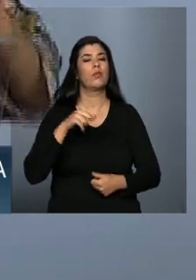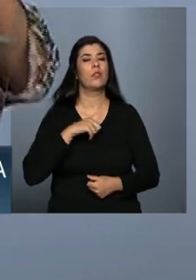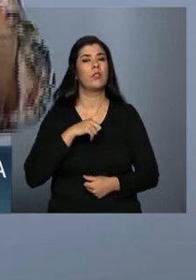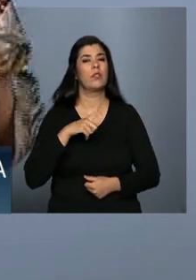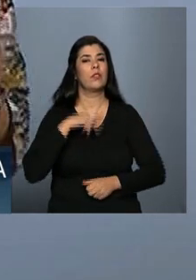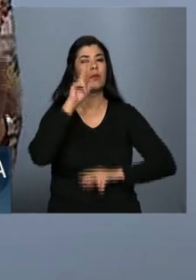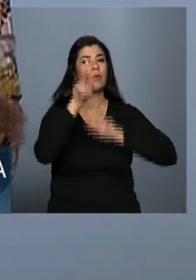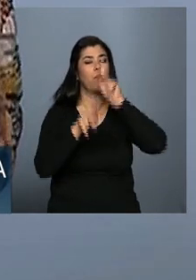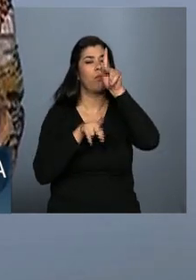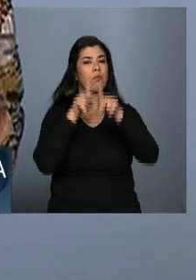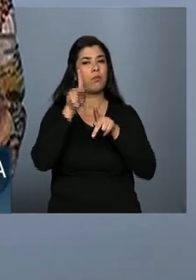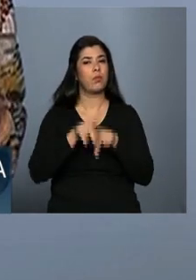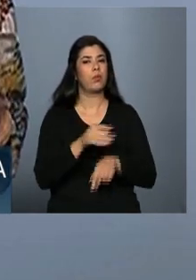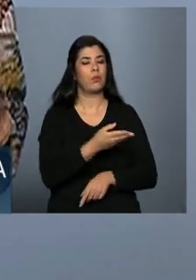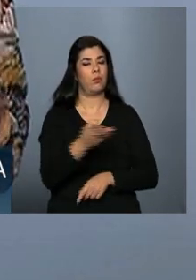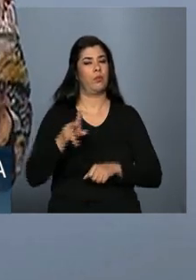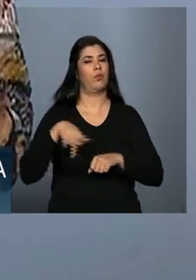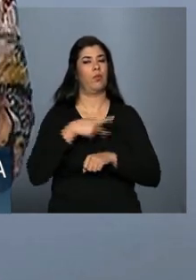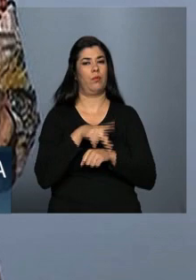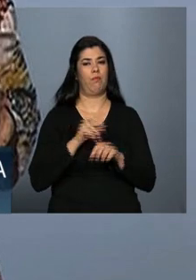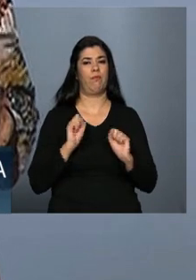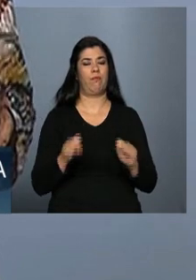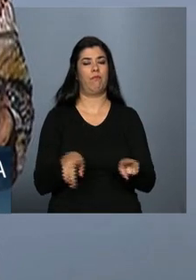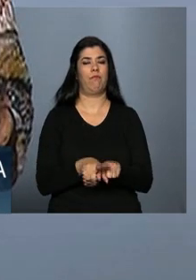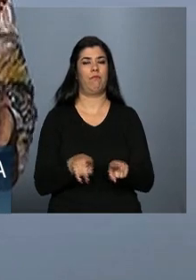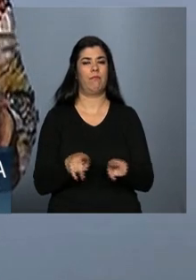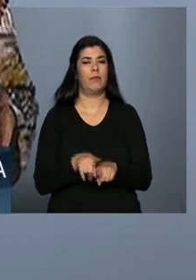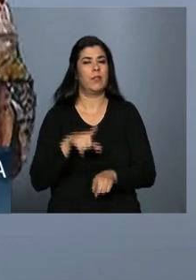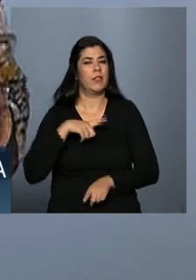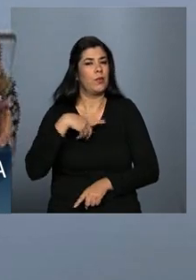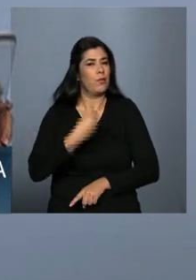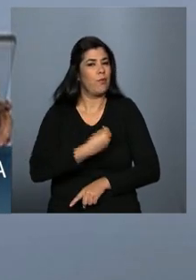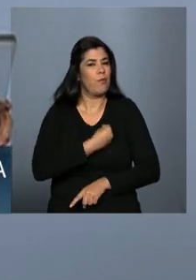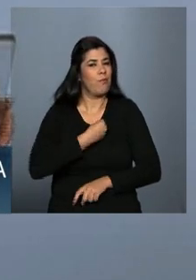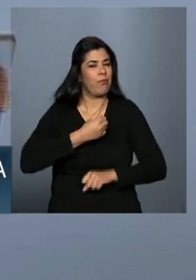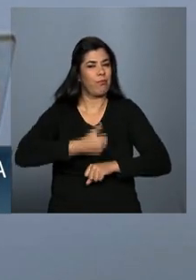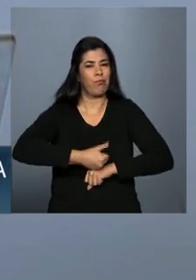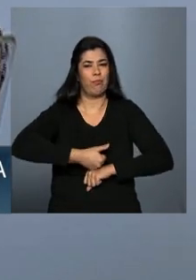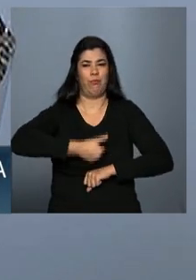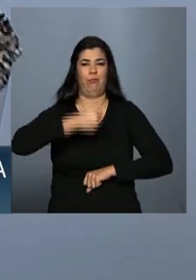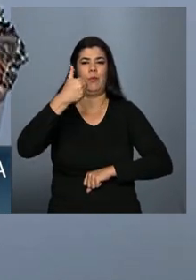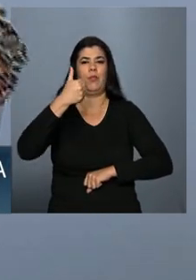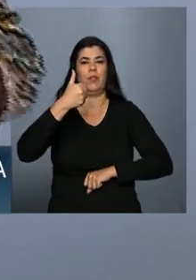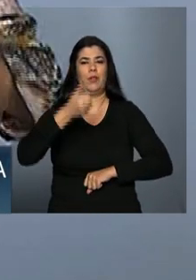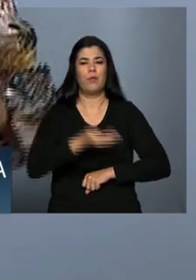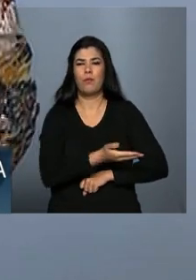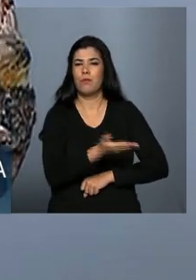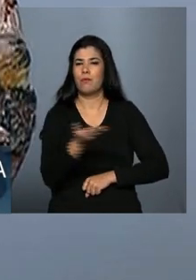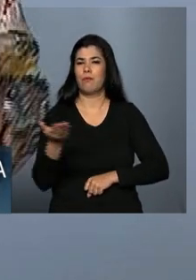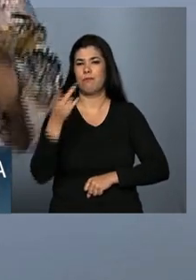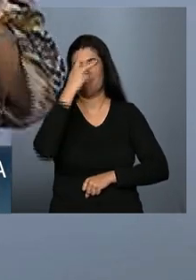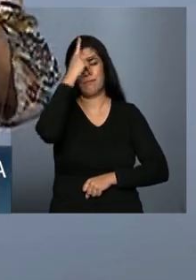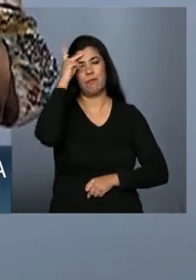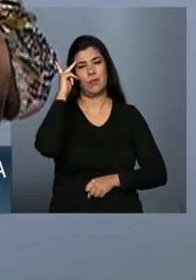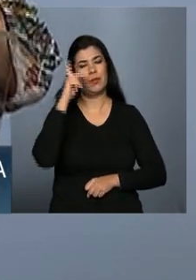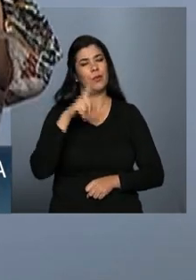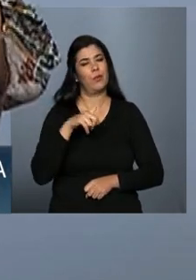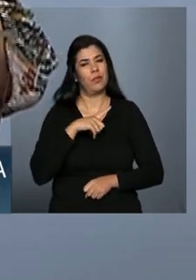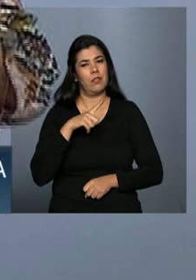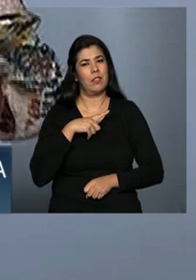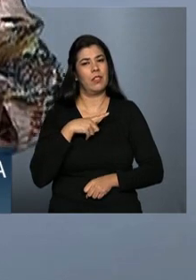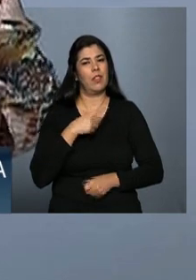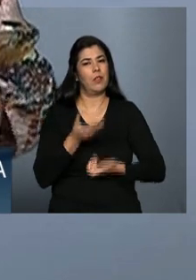a população desse país tenha uma vida melhor, que as pessoas